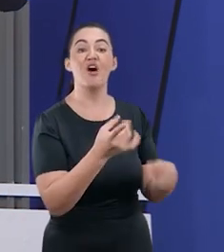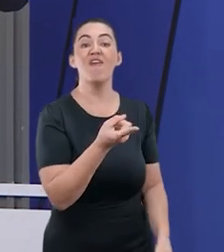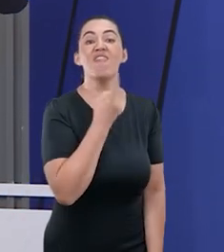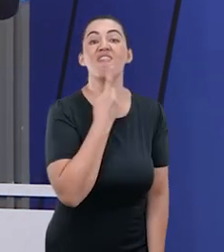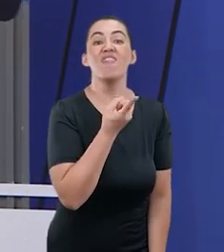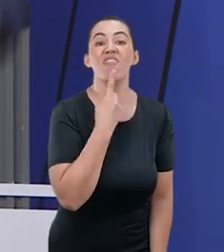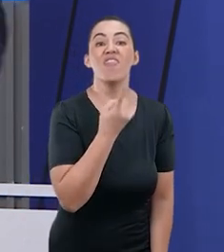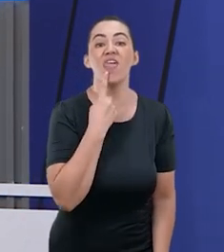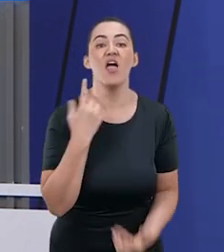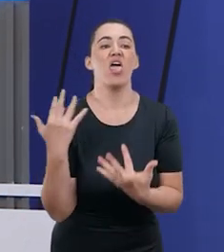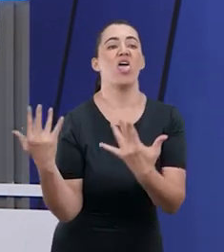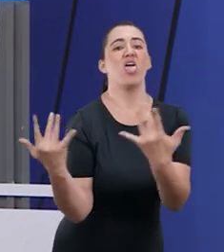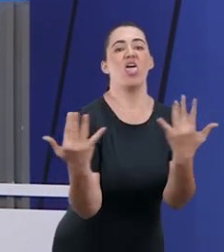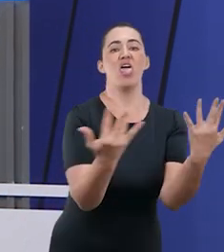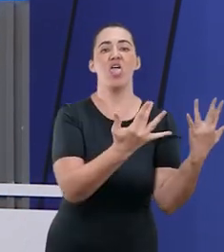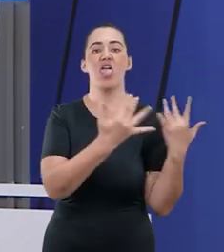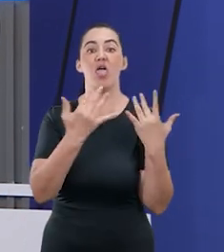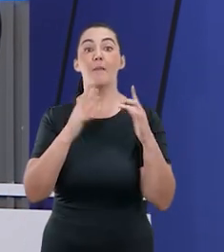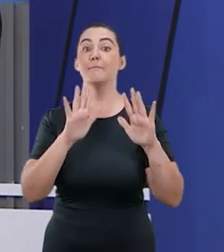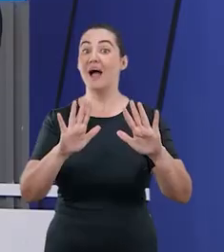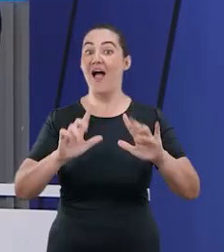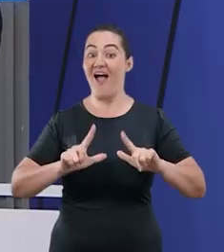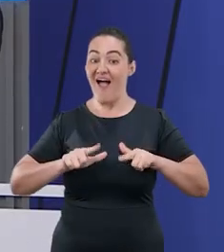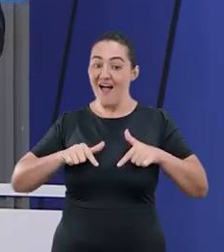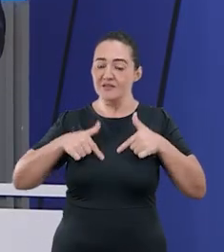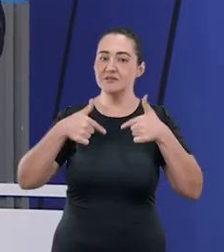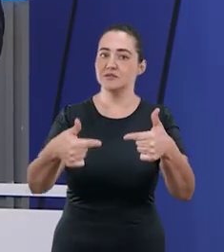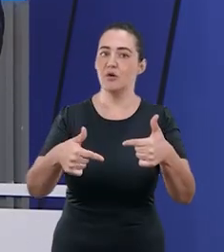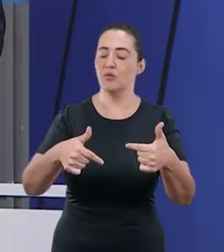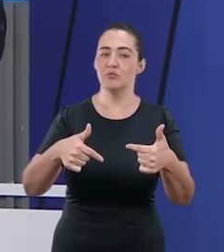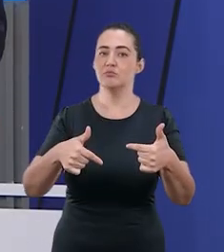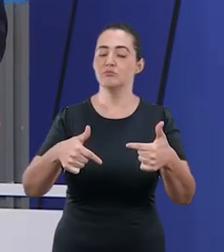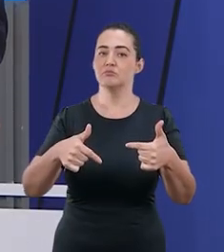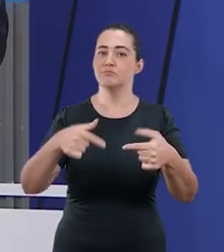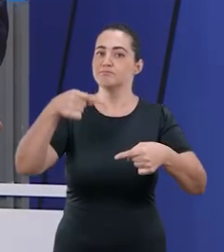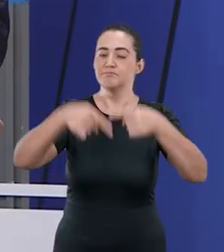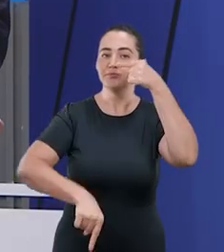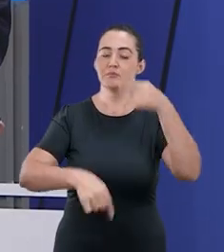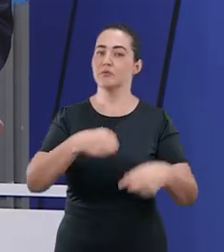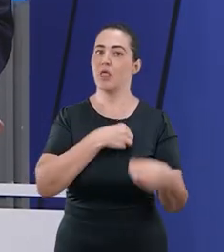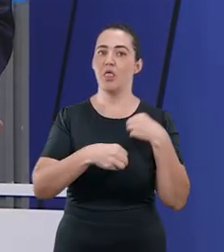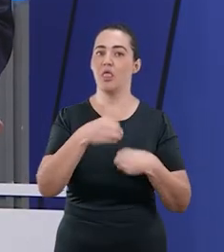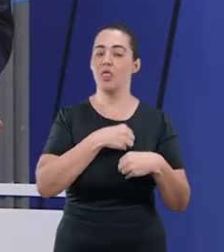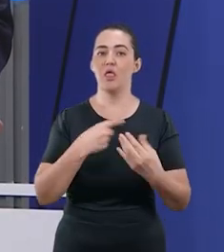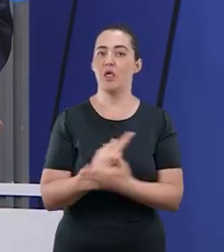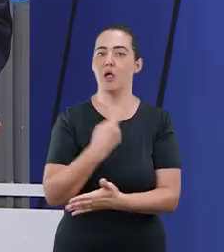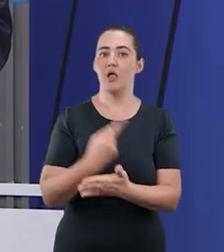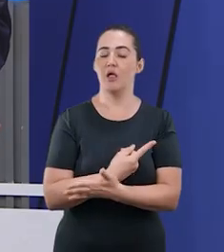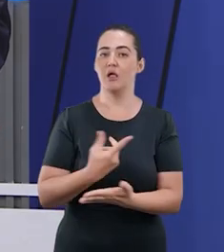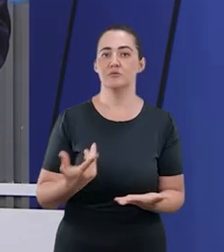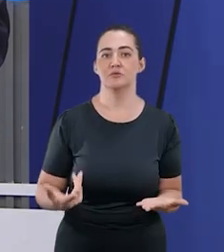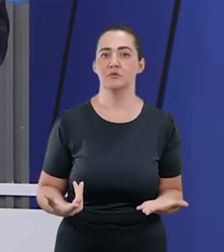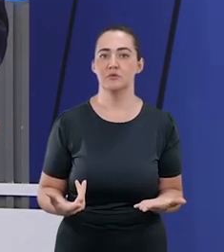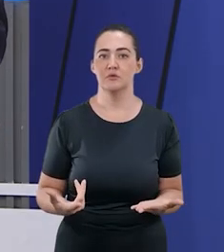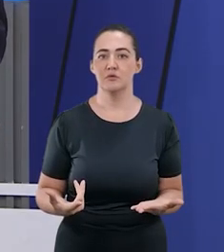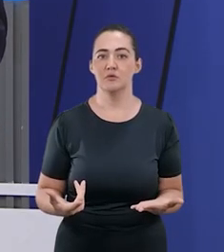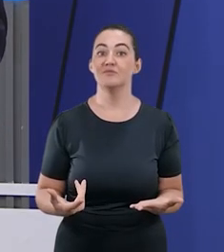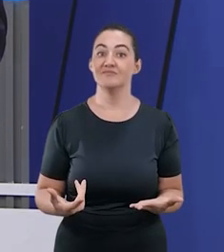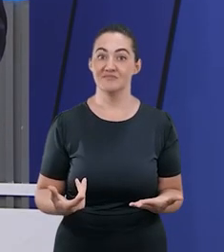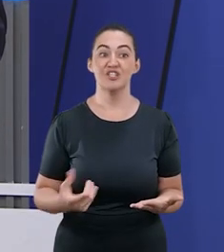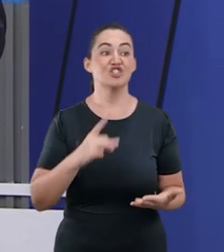no coração vocês não tinham nada a ver comigo. Vocês estavam vivendo de acordo com as tradições. E a